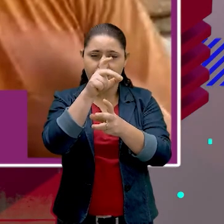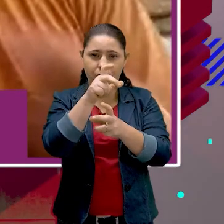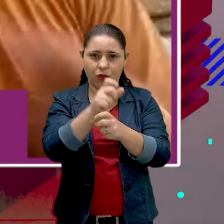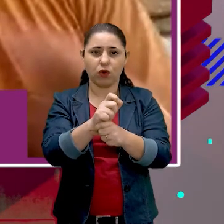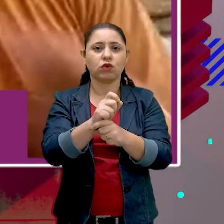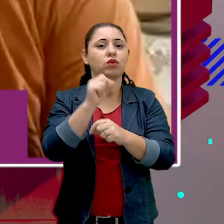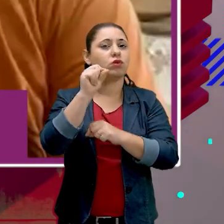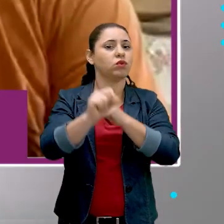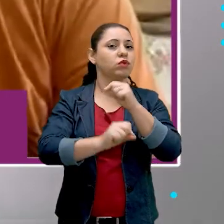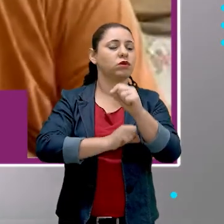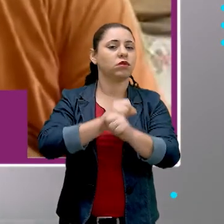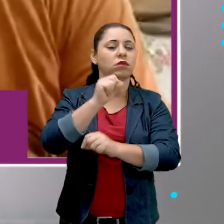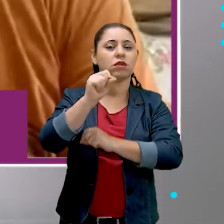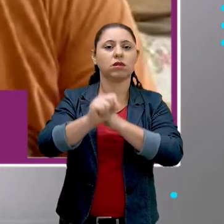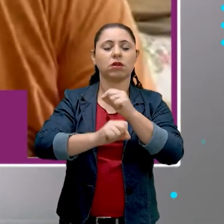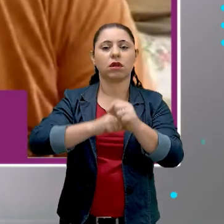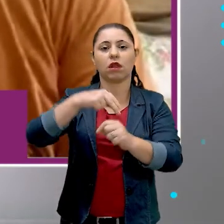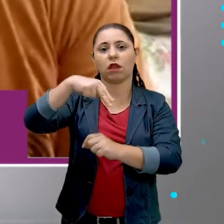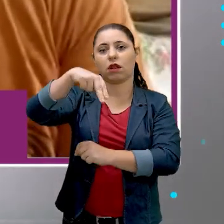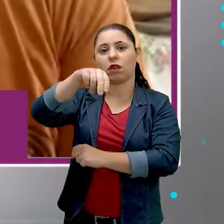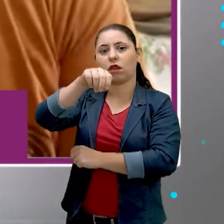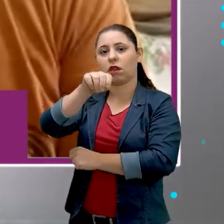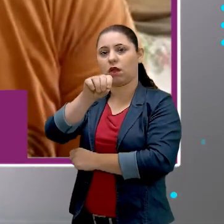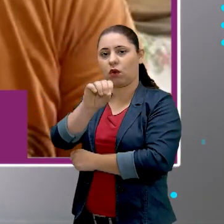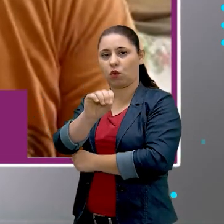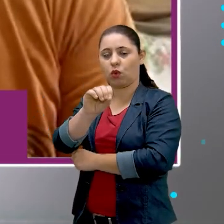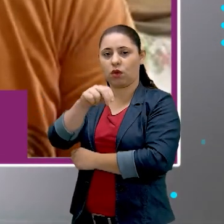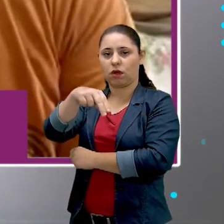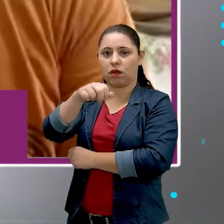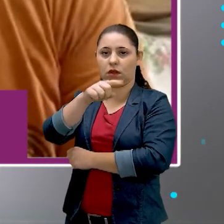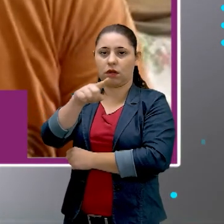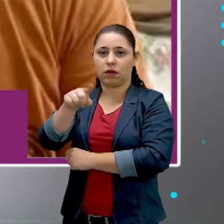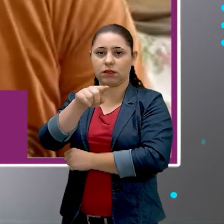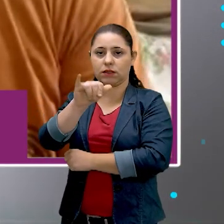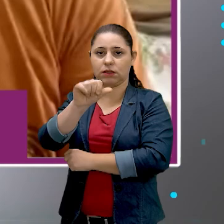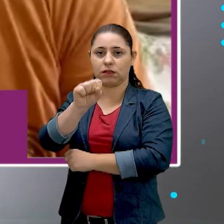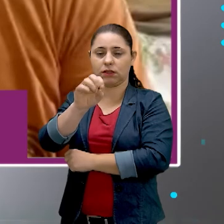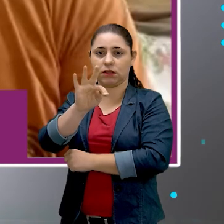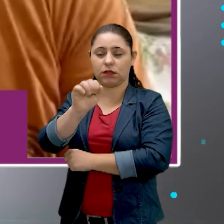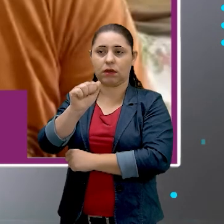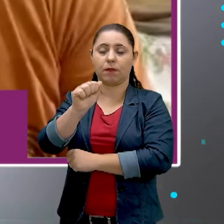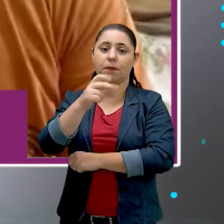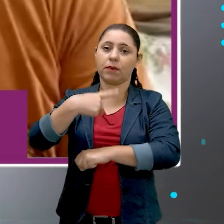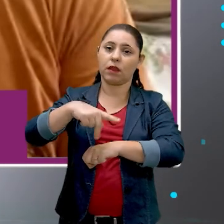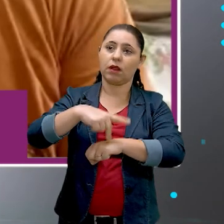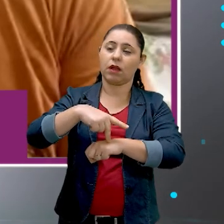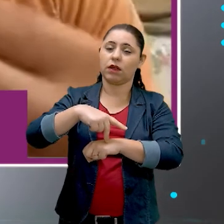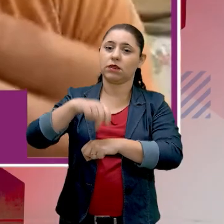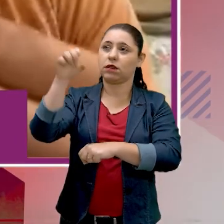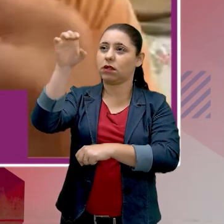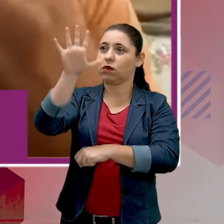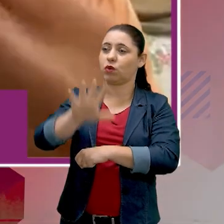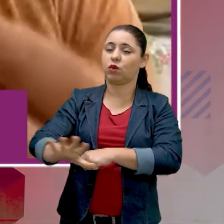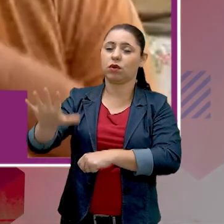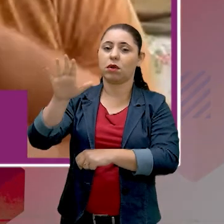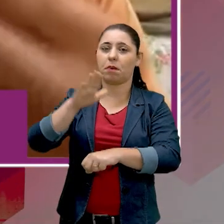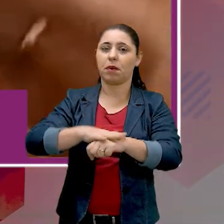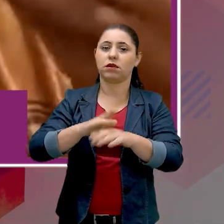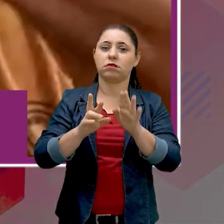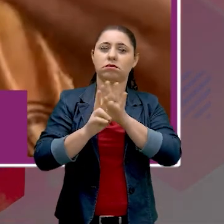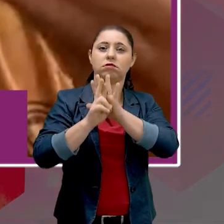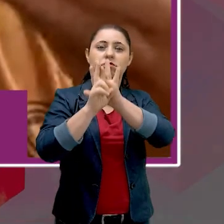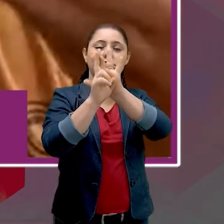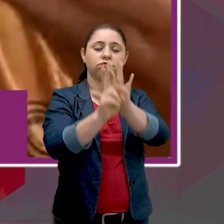uma forte intenção neonazista em algumas regiões. É o país da Europa que mais